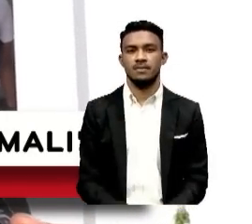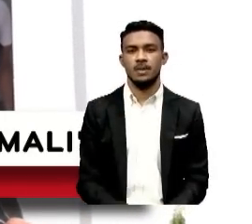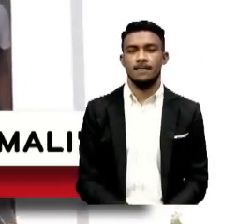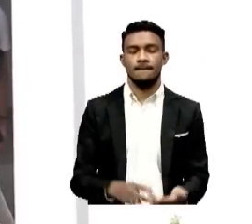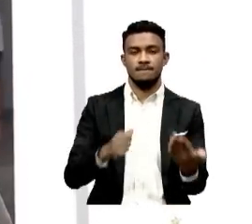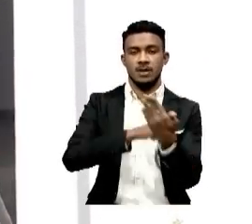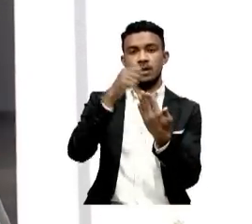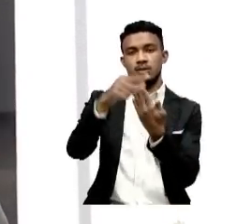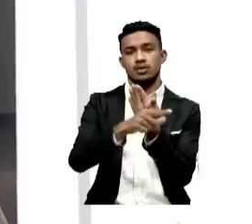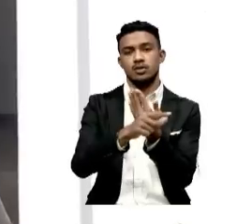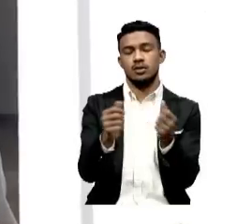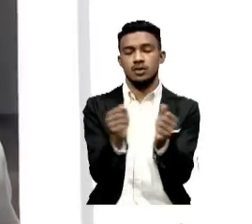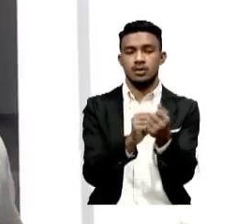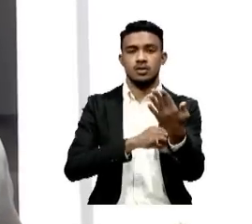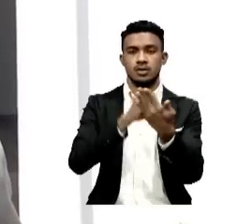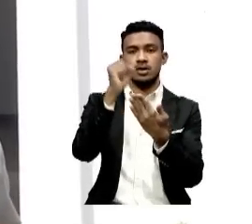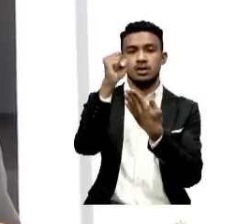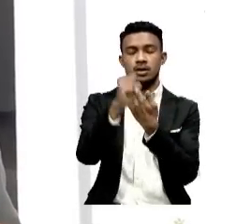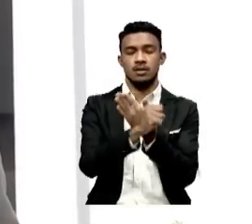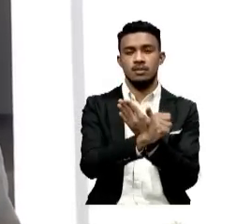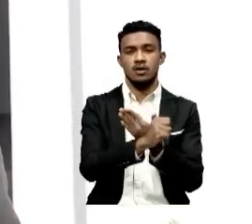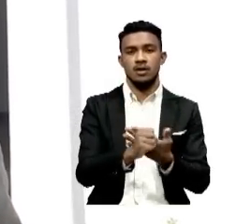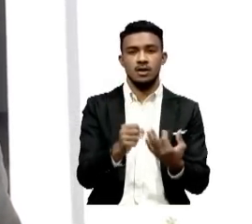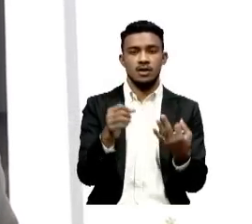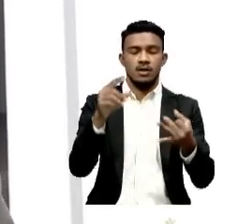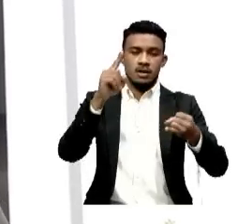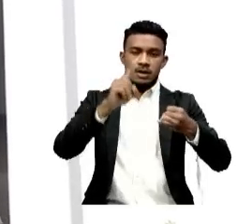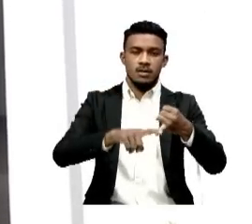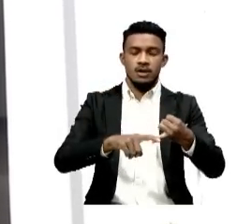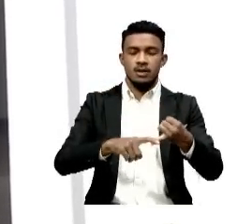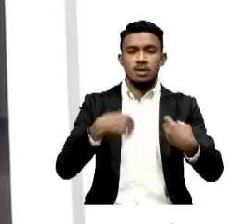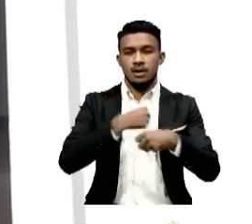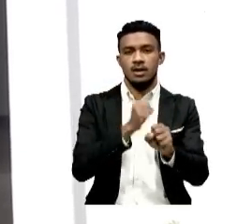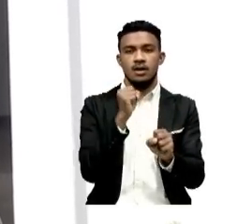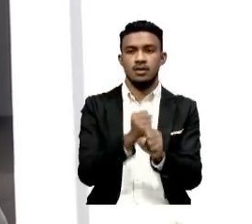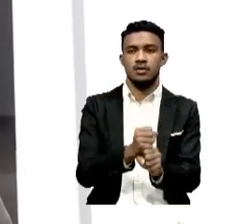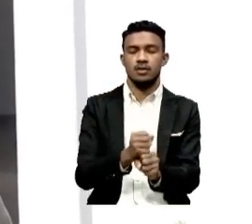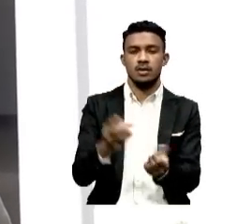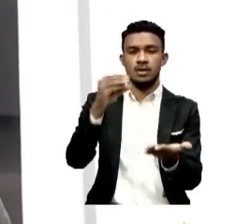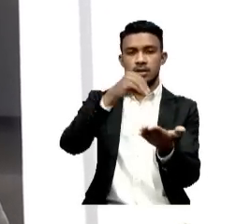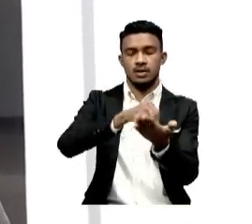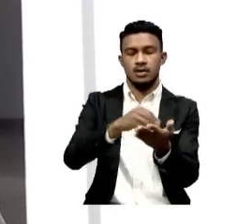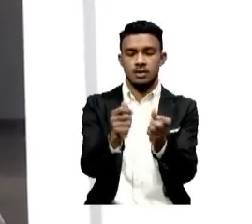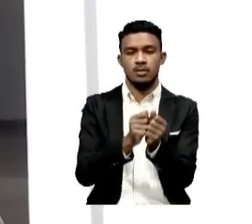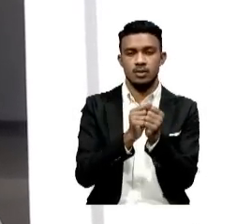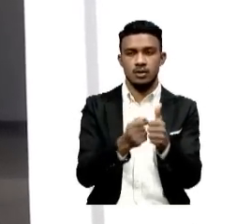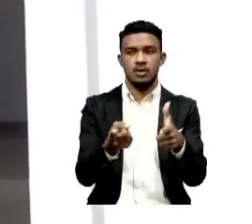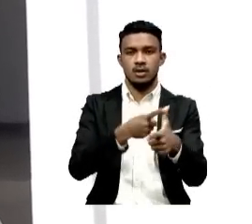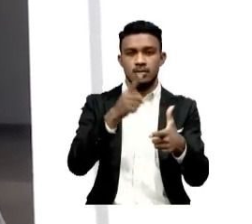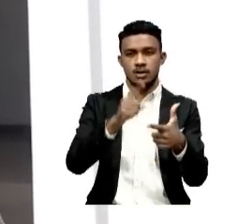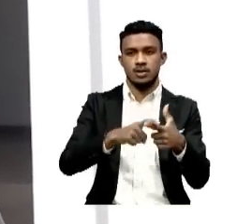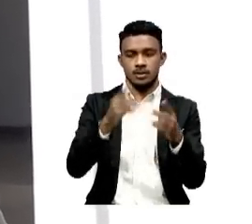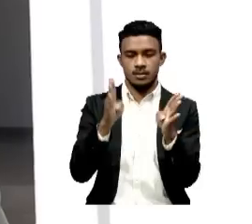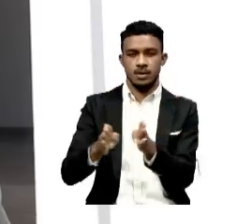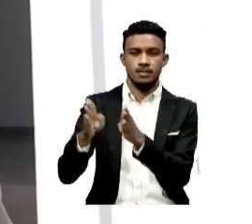agosto setembro laran te tamon hia finalizasaun e a halon apuramento para depois eu de